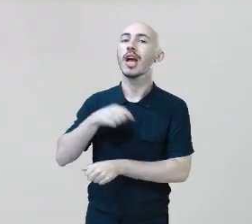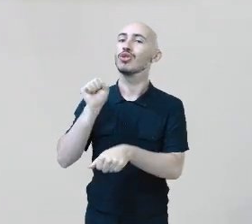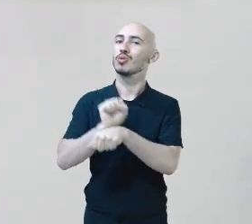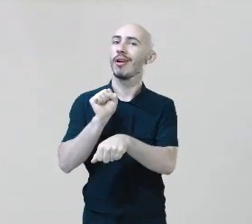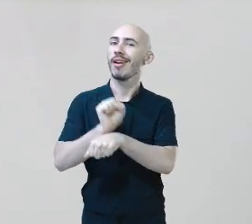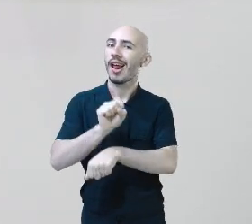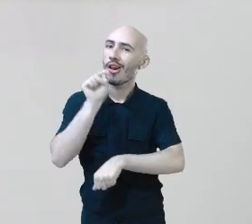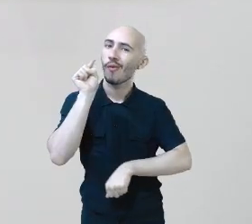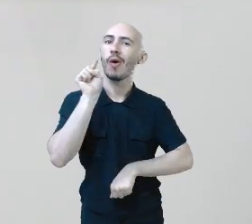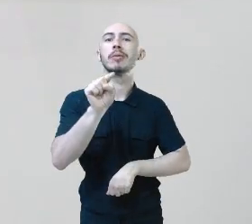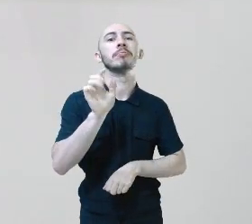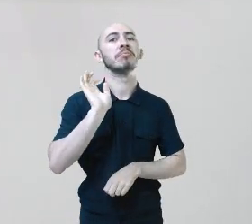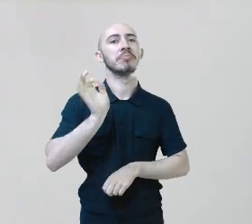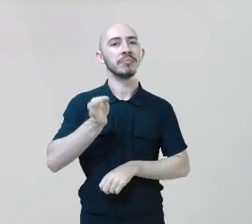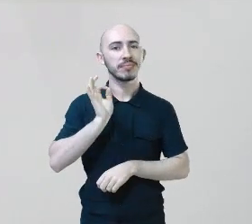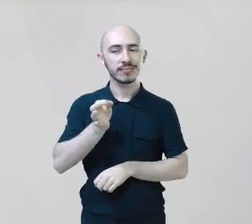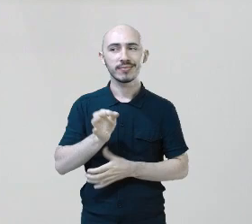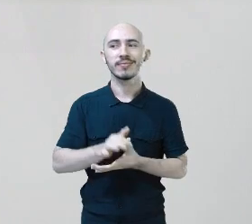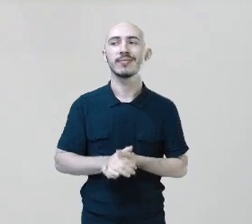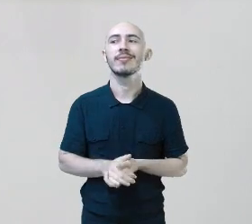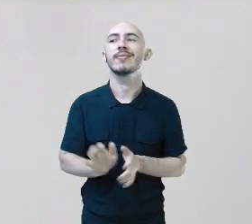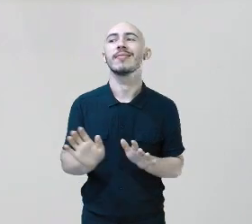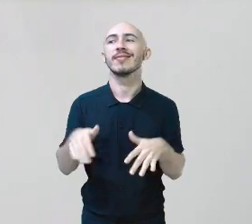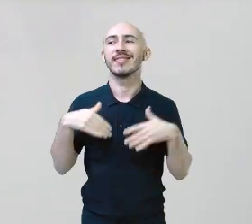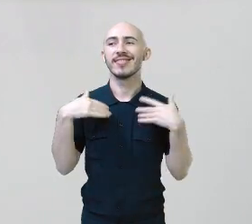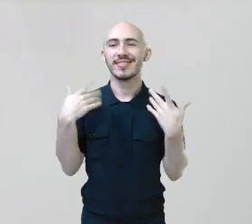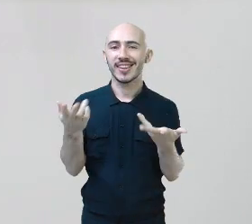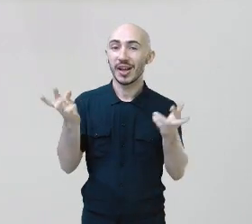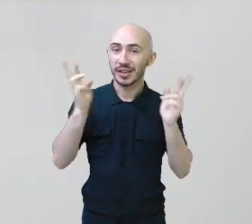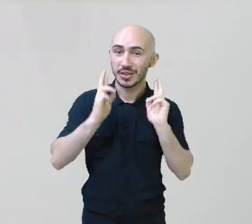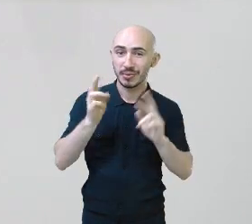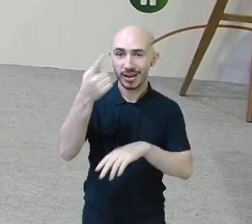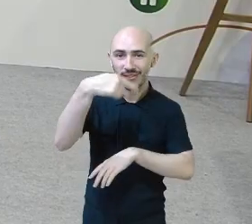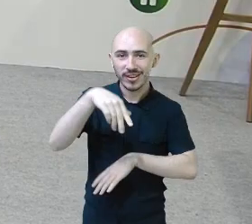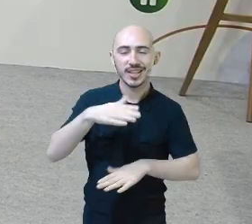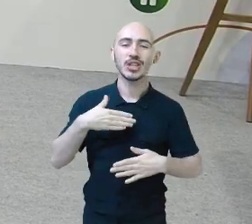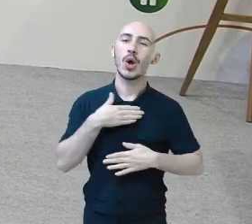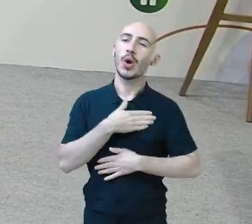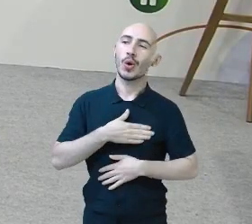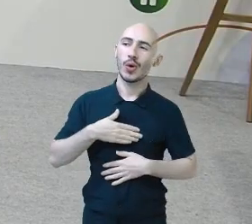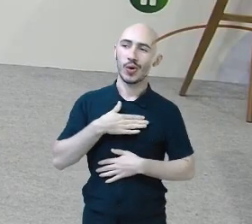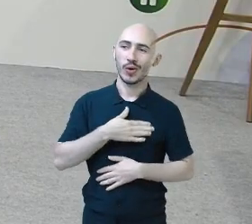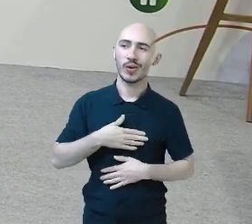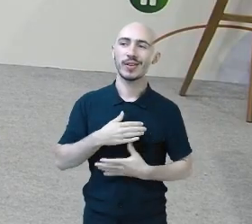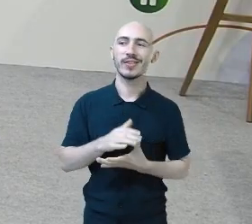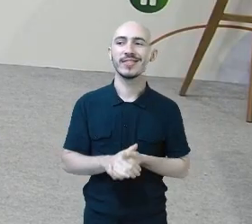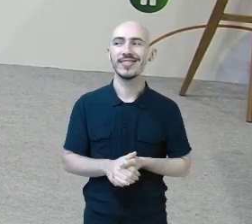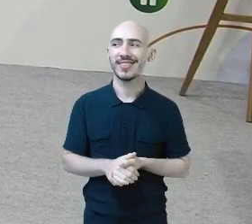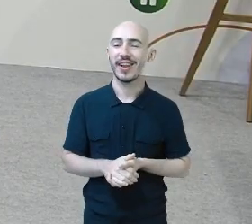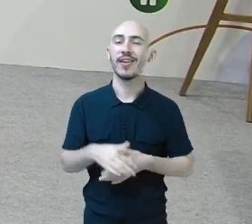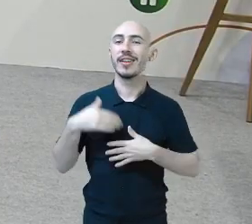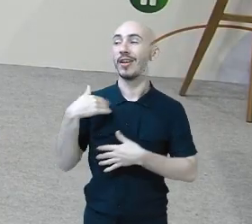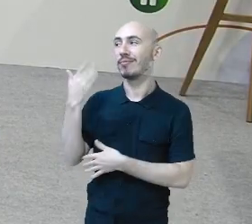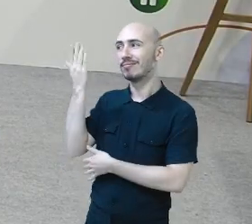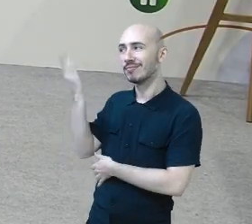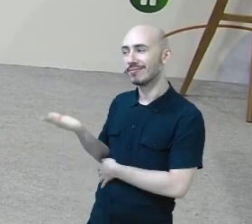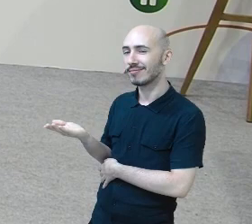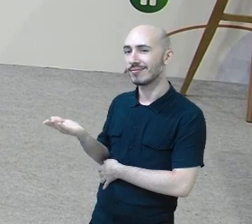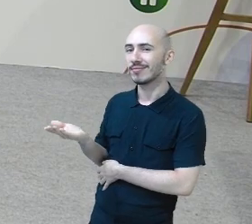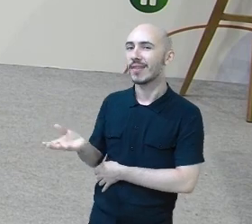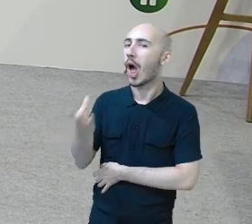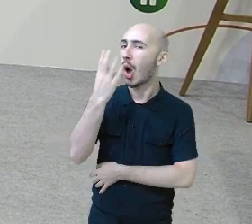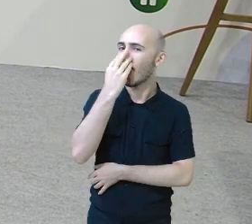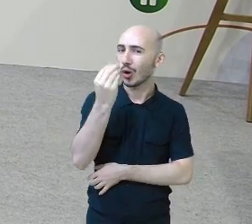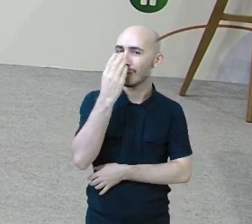por você. É isso aí, gente. Eu espero que vocês tenham gostado. Tá aí o lobisomem aí, ó,